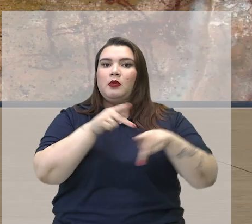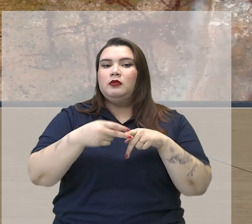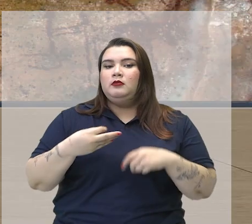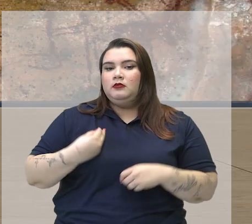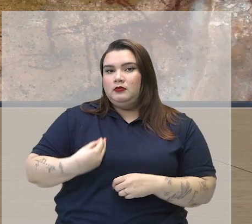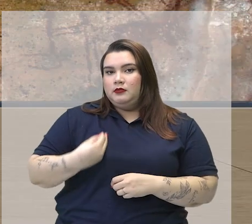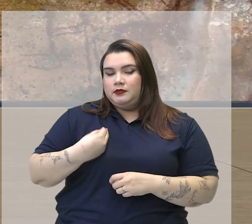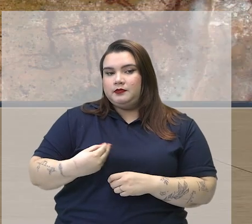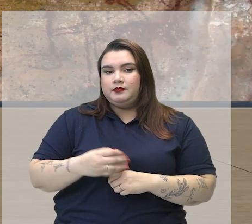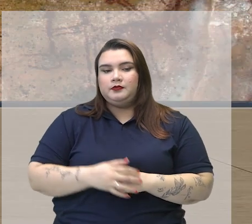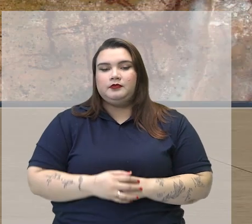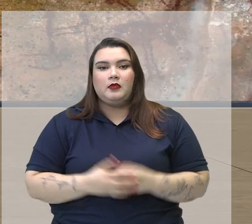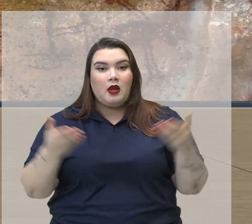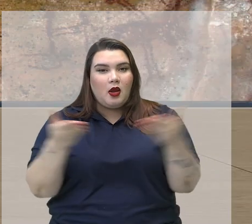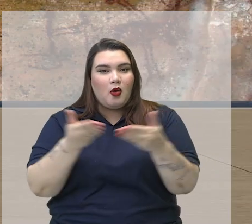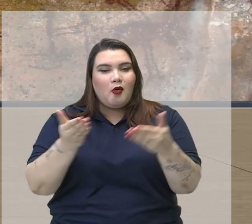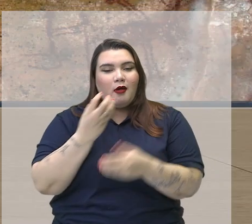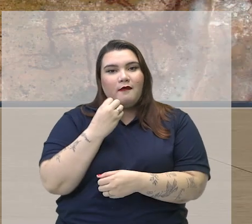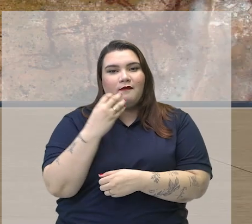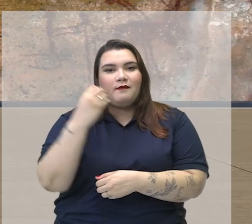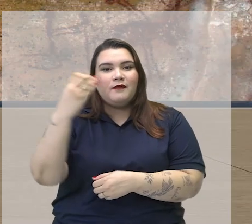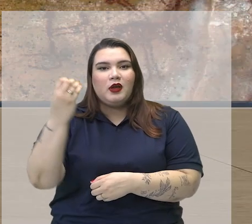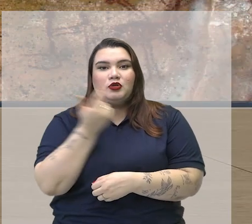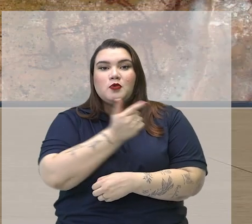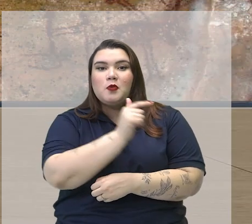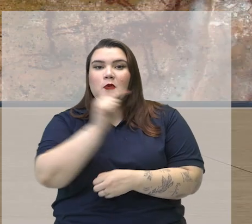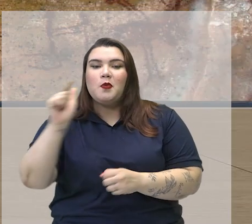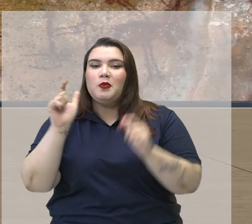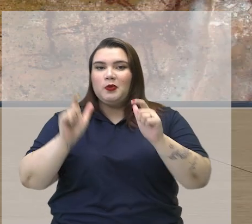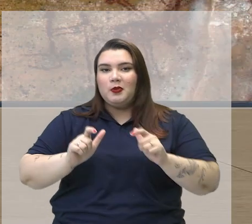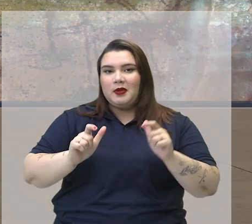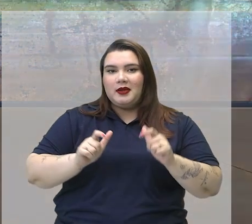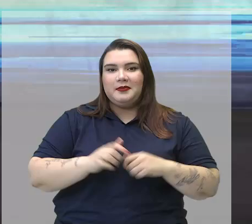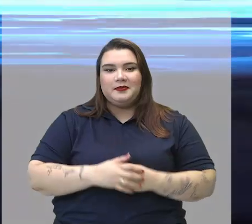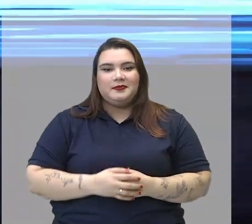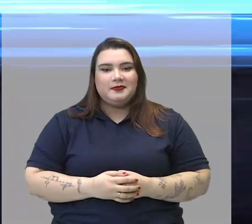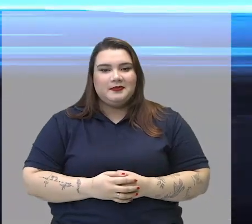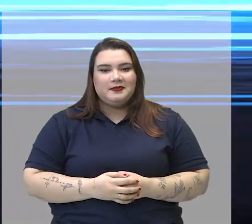vamos de novo ao nosso túnel do tempo, conhecer uma outra civilização.